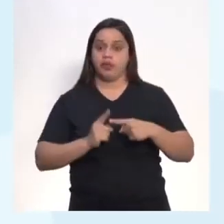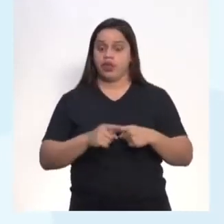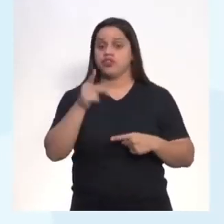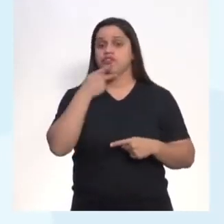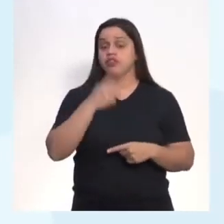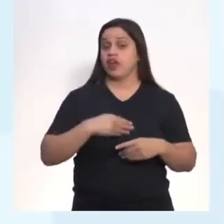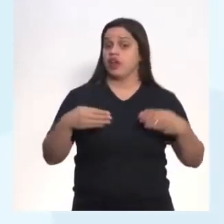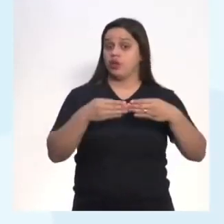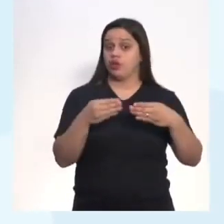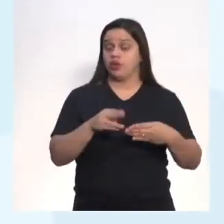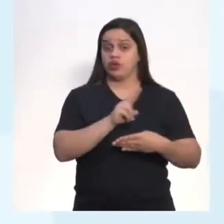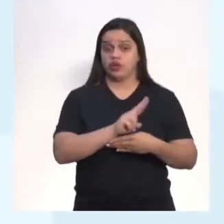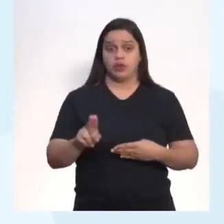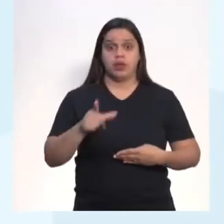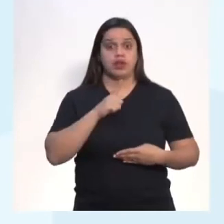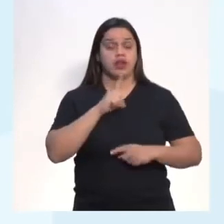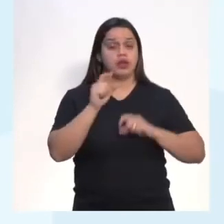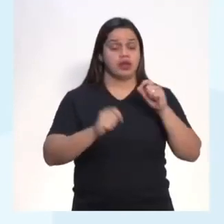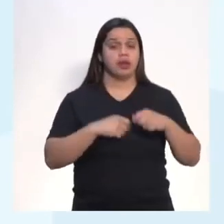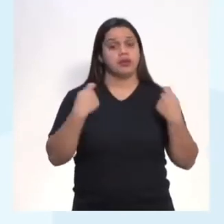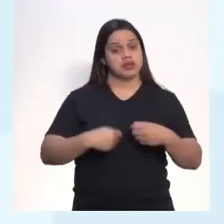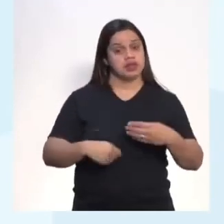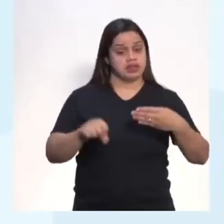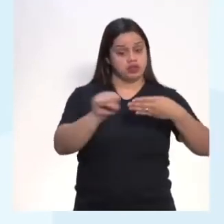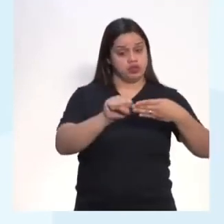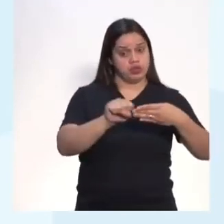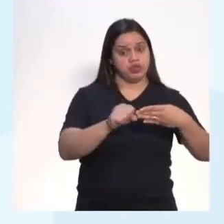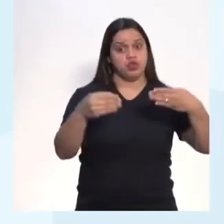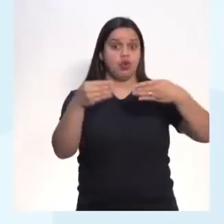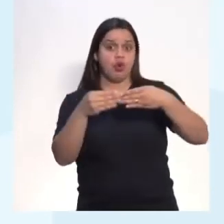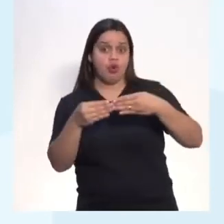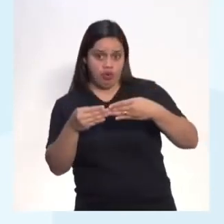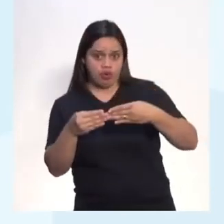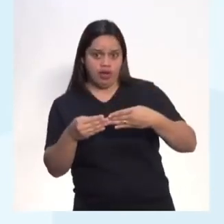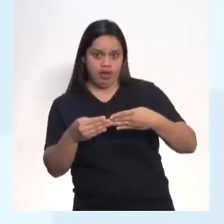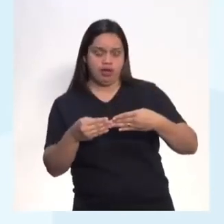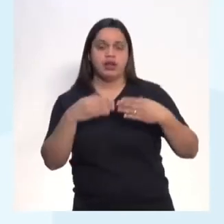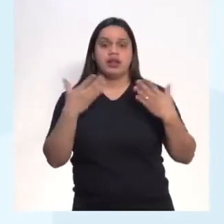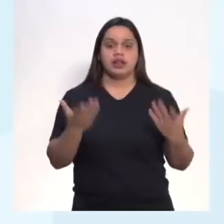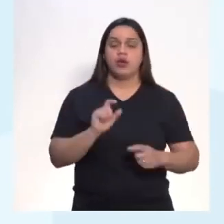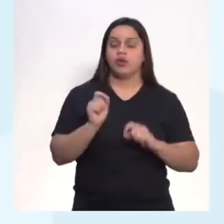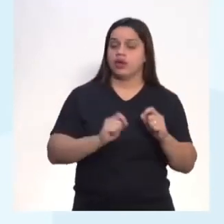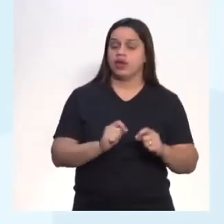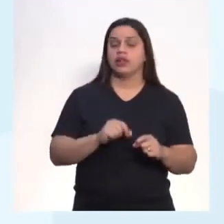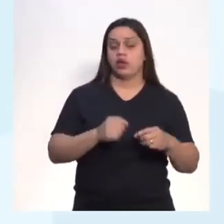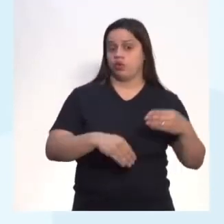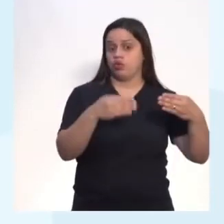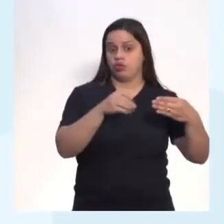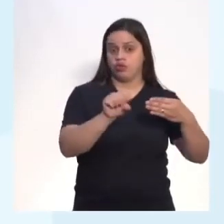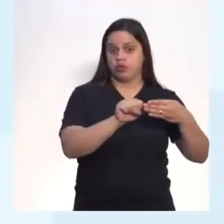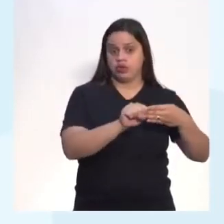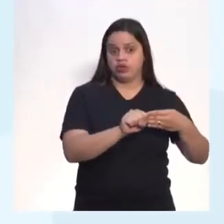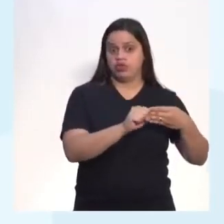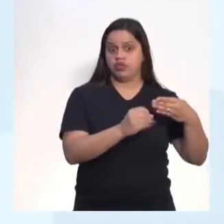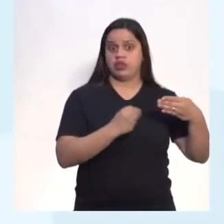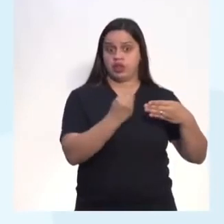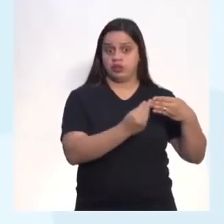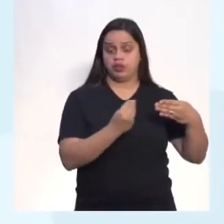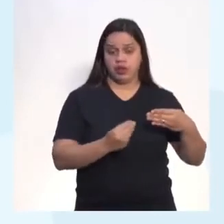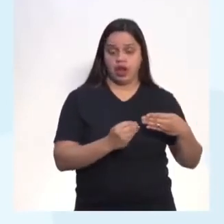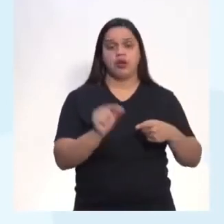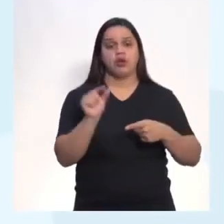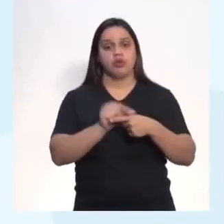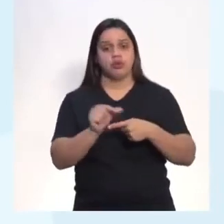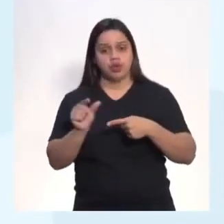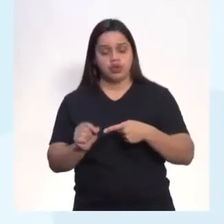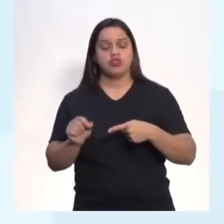concordância nominal, a gente fala que tem que concordar com o substantivo, certo? Seguindo aí, se o substantivo está no plural, o restante, o artigo vai